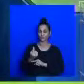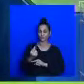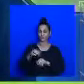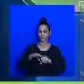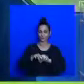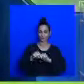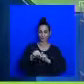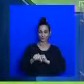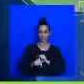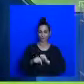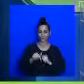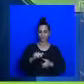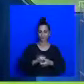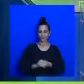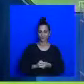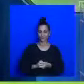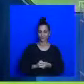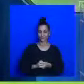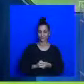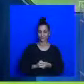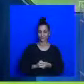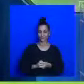do super 7